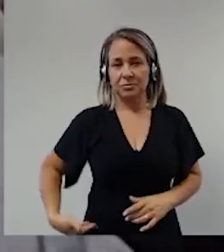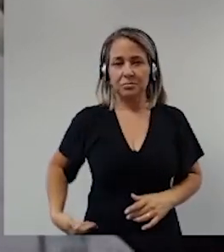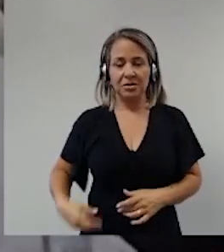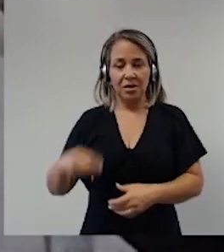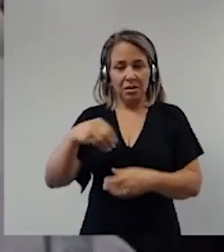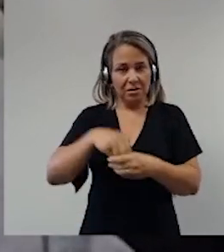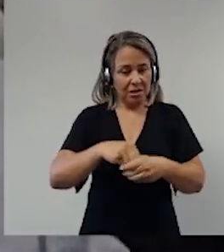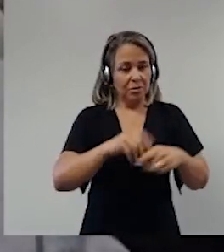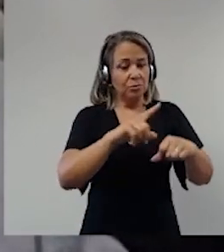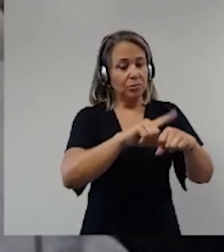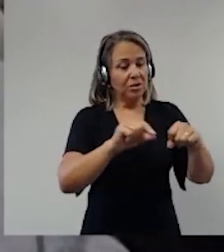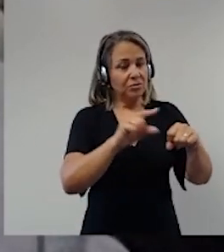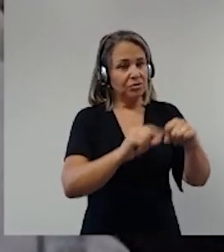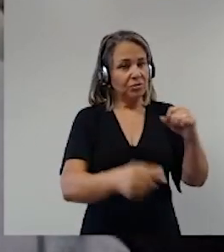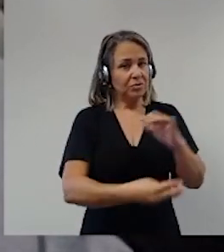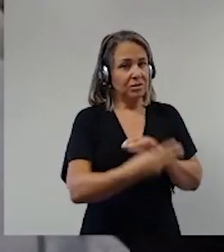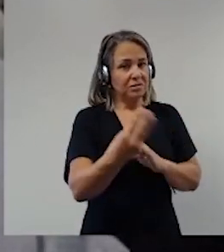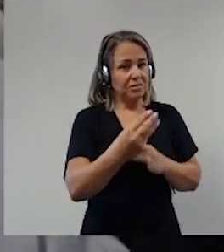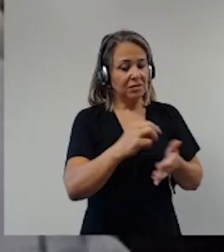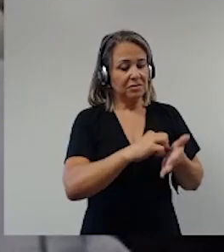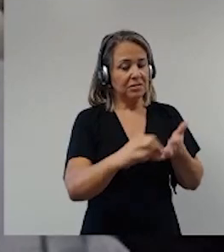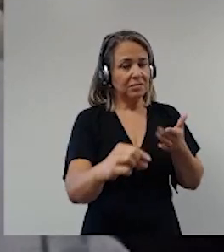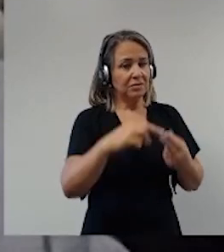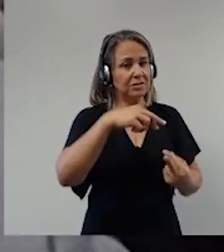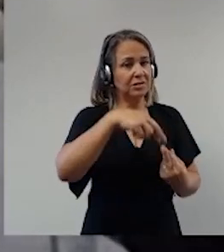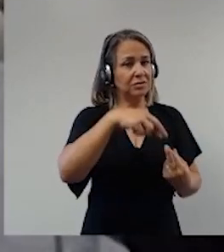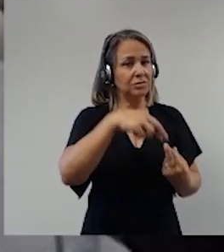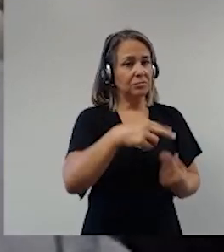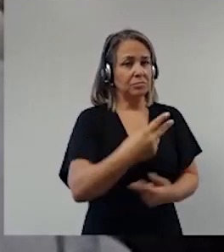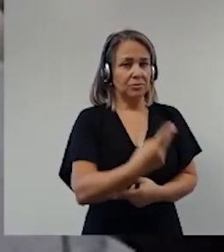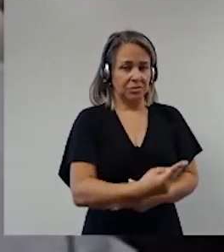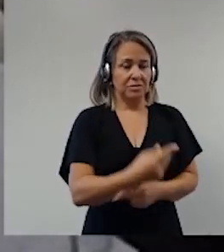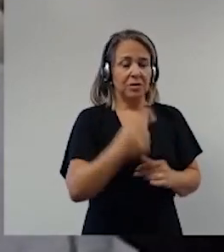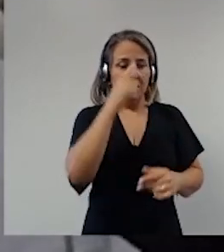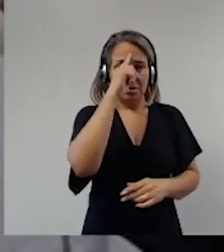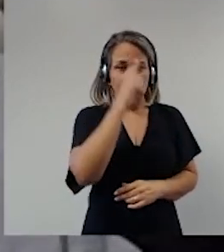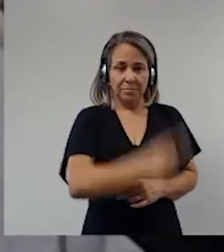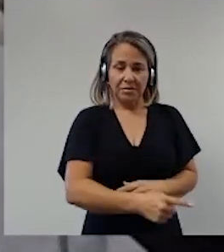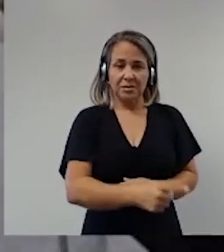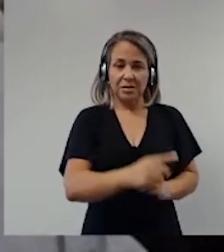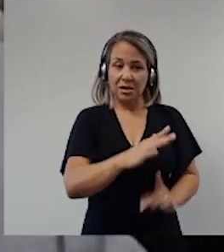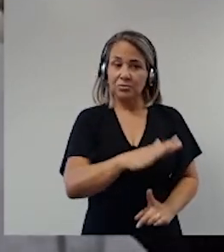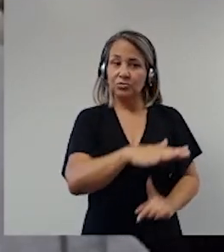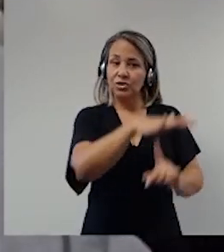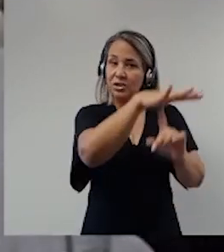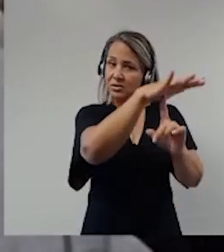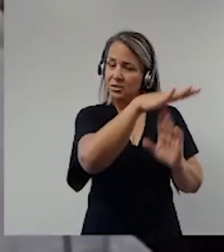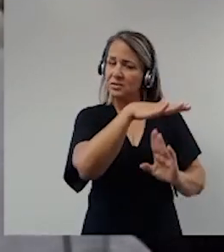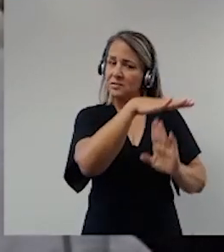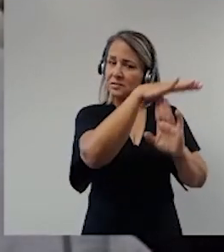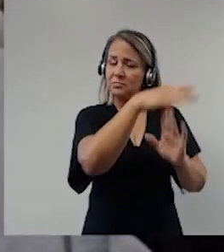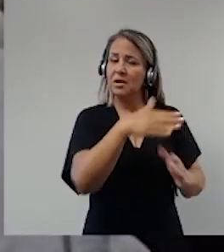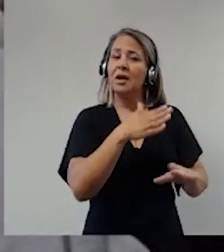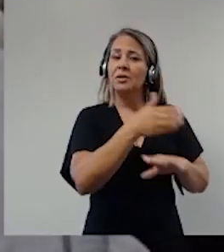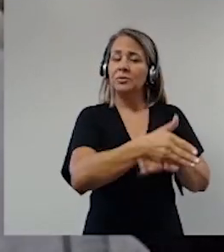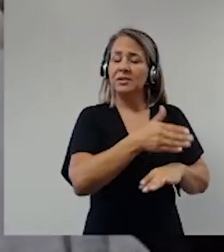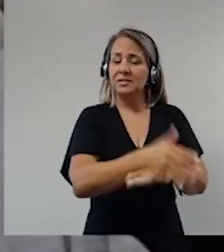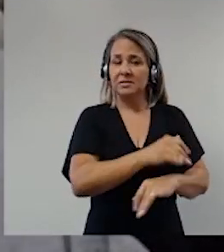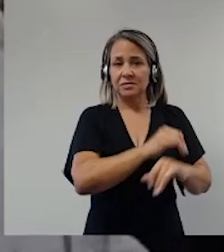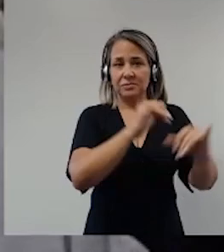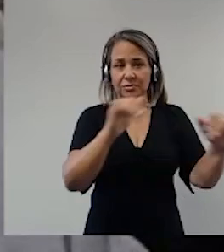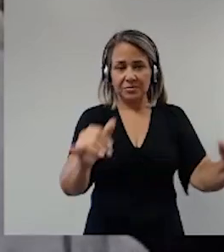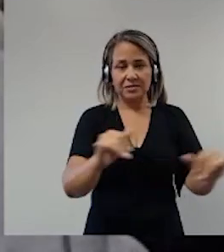seu artigo 3º, inciso 2, que estabelece como uma das diretrizes do acesso à informação a divulgação